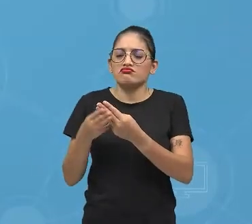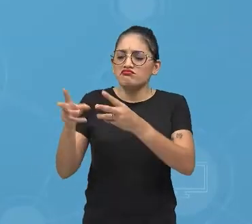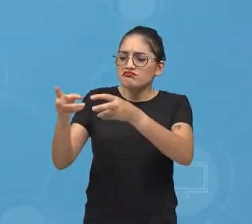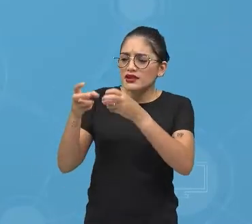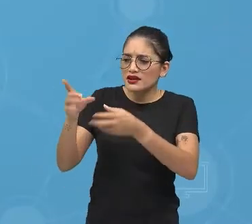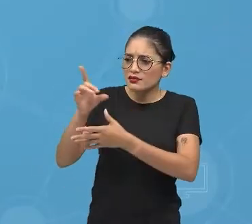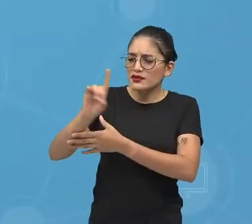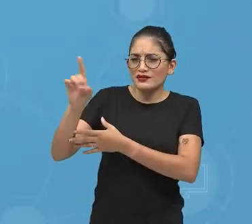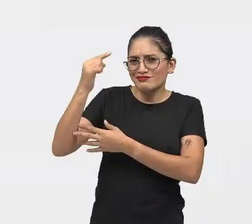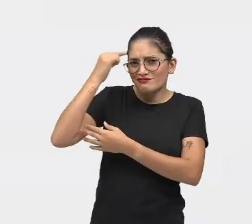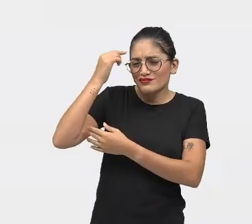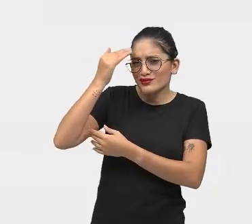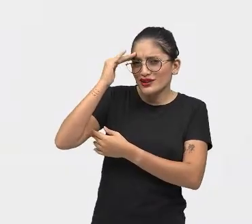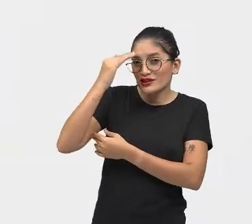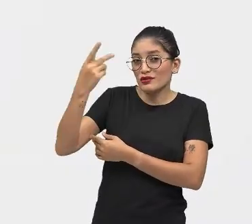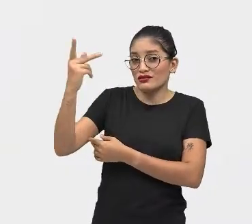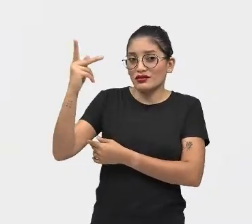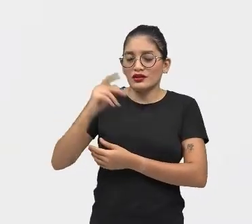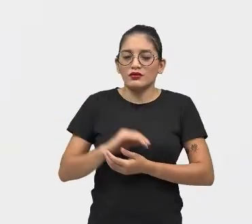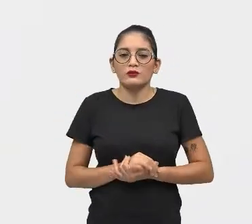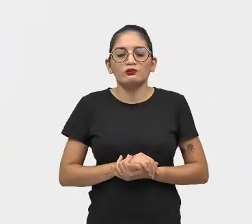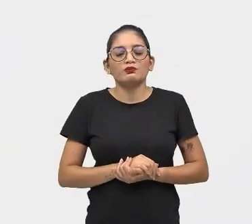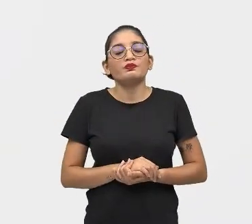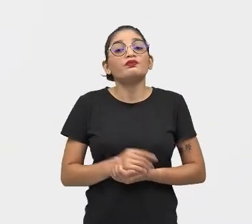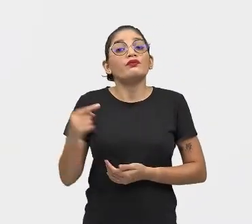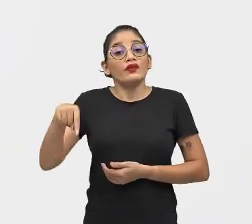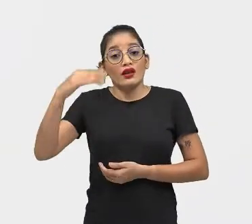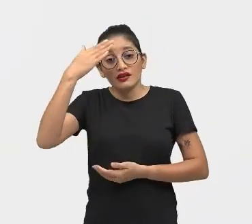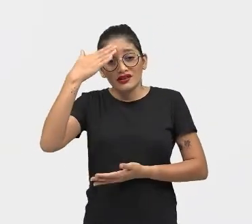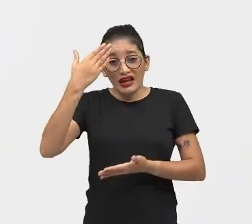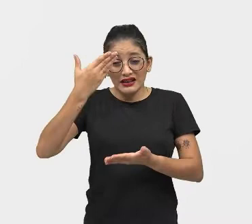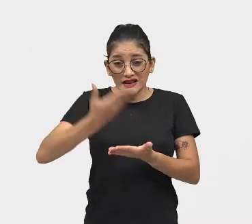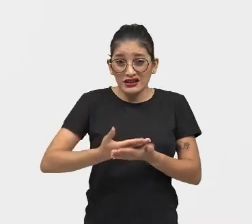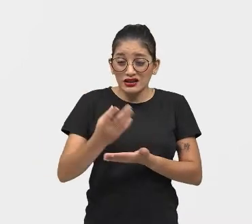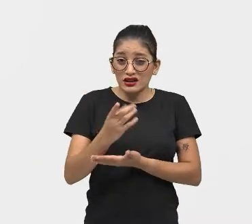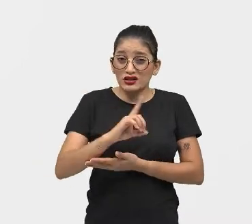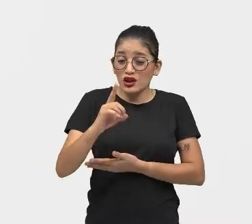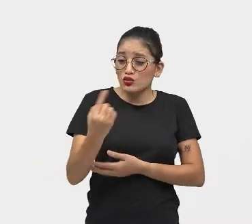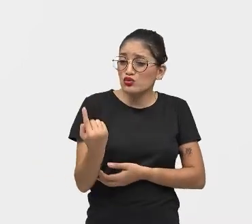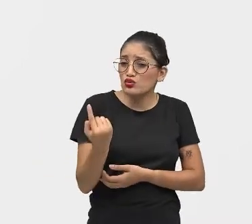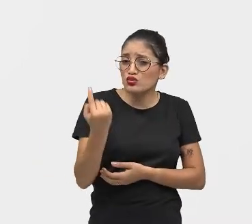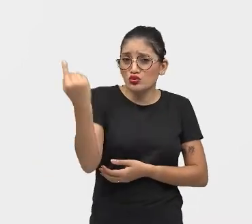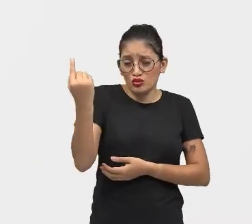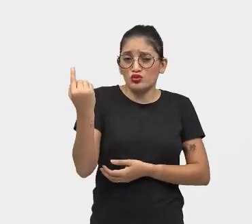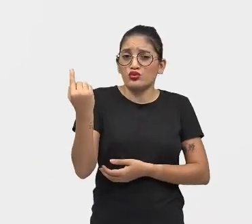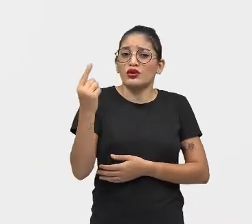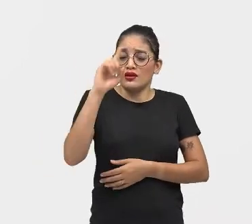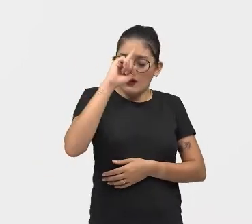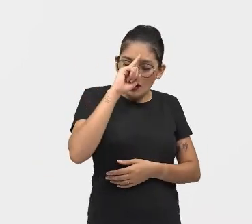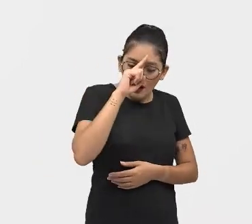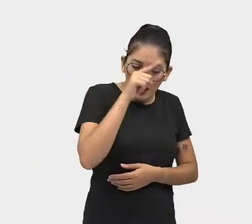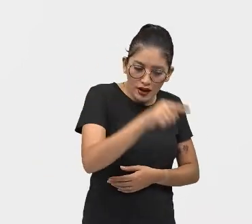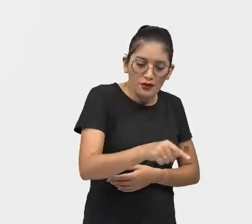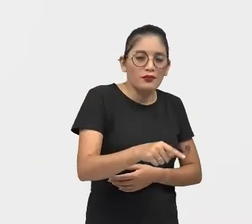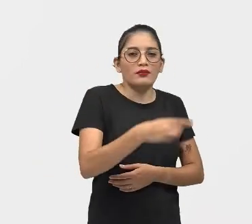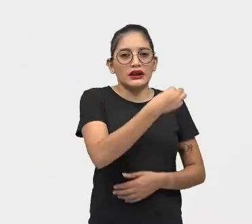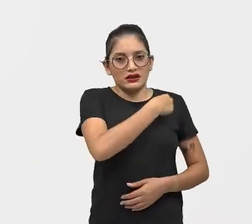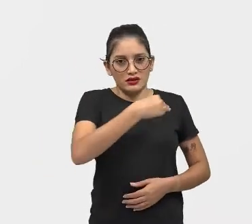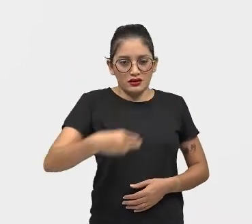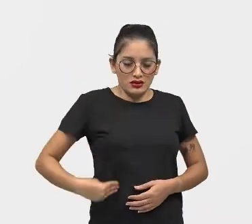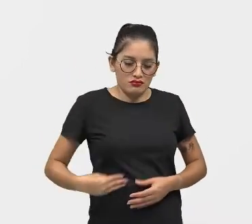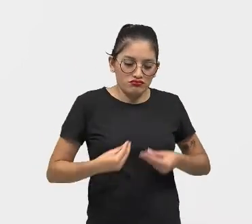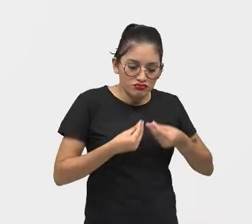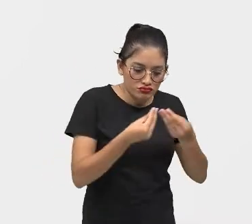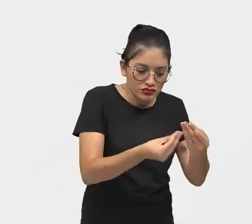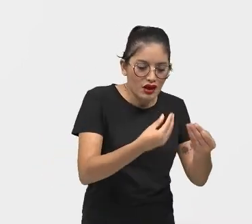na concepção deles. Acreditam em um Deus único que vai enviar um Messias trazendo uma vida melhor